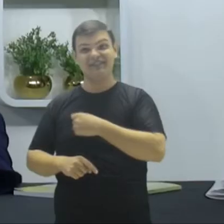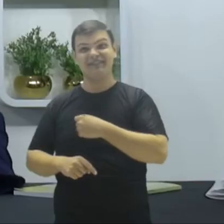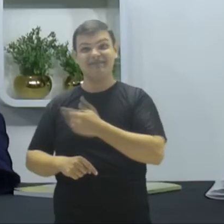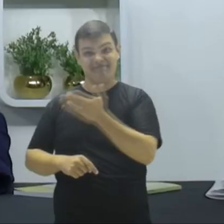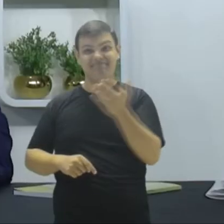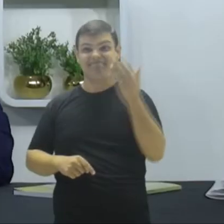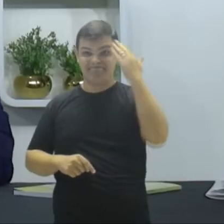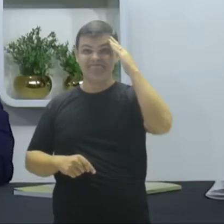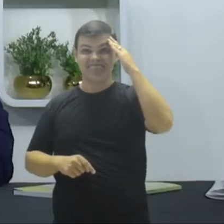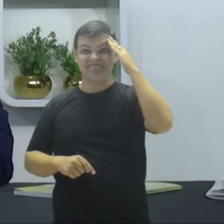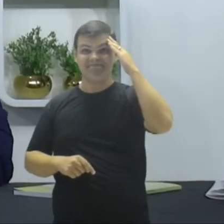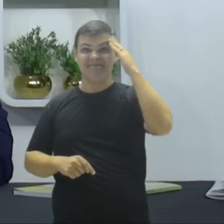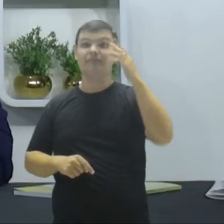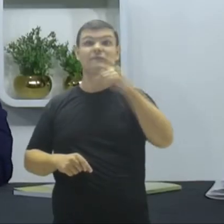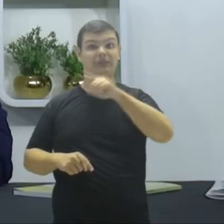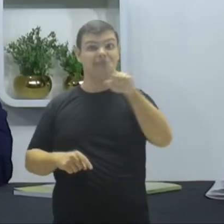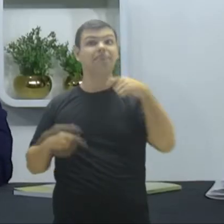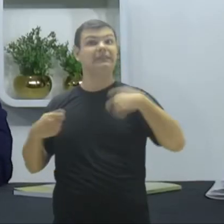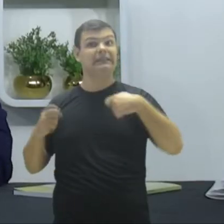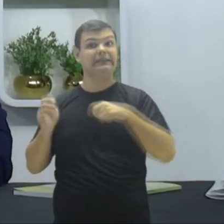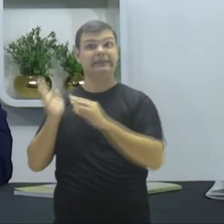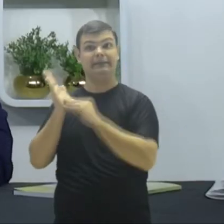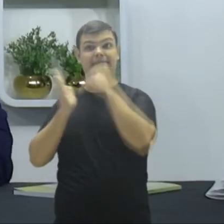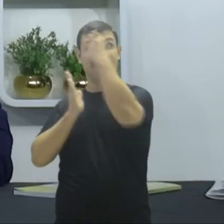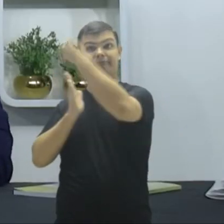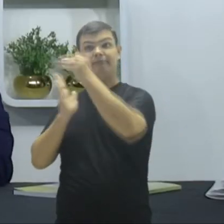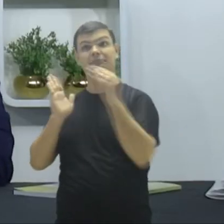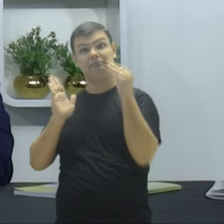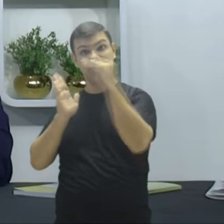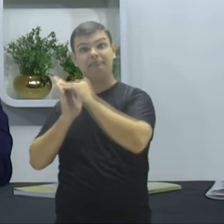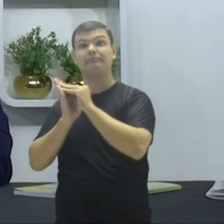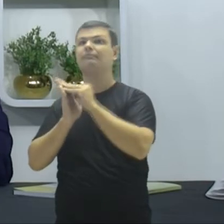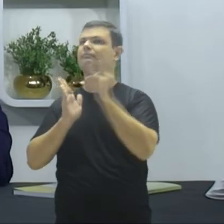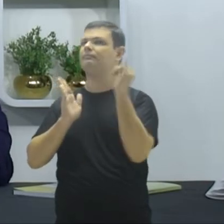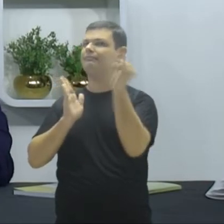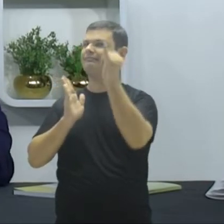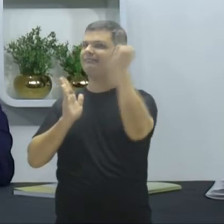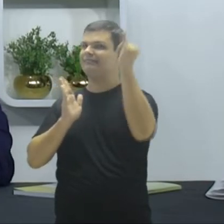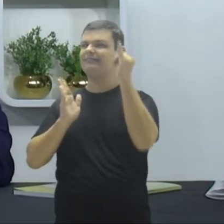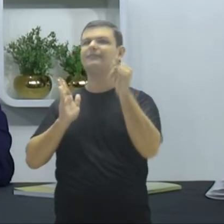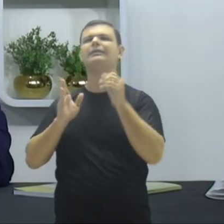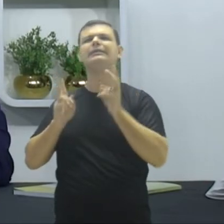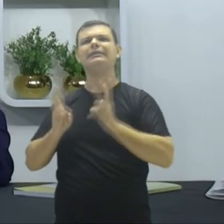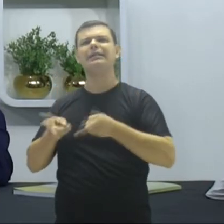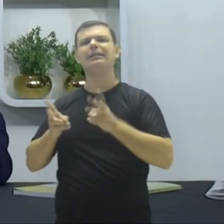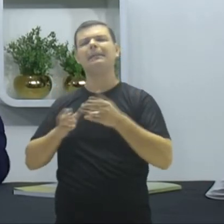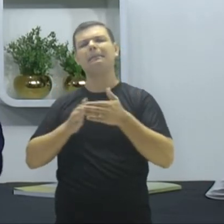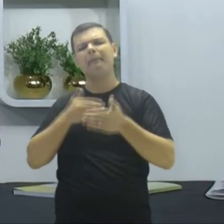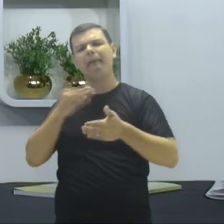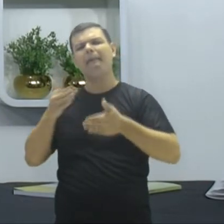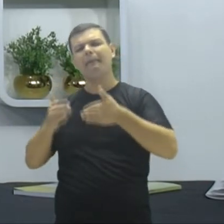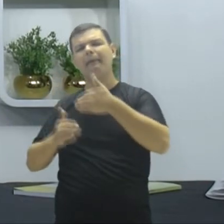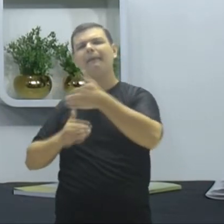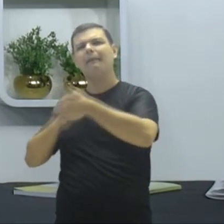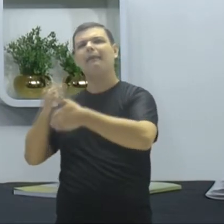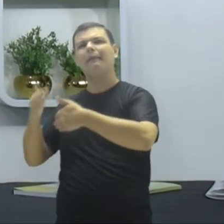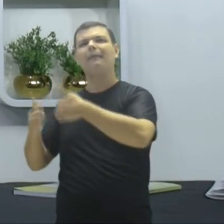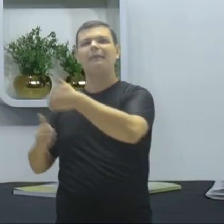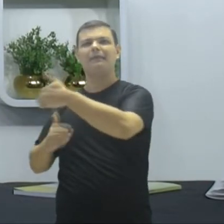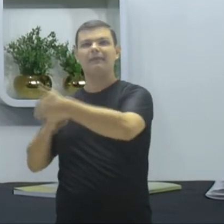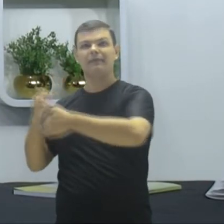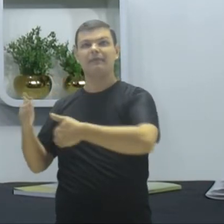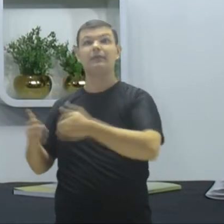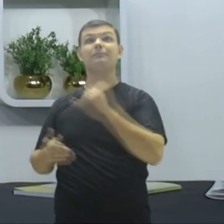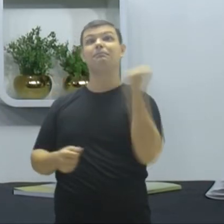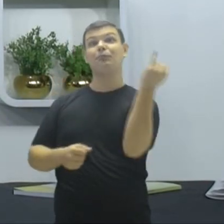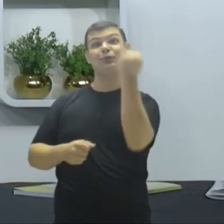É isso que eu quero que vocês marquem aí no calendário de vocês e acompanhem como os dias vão se passando, a importância de